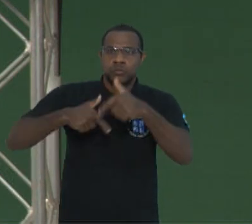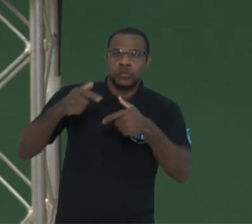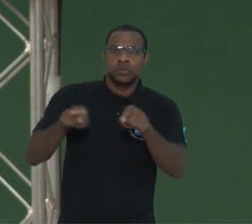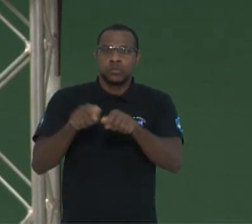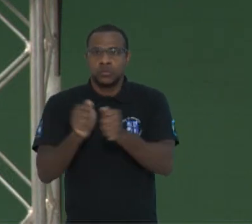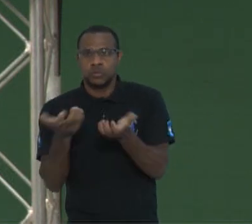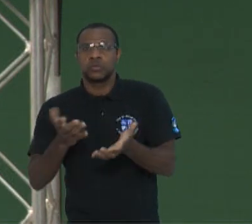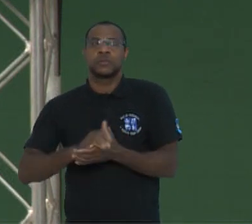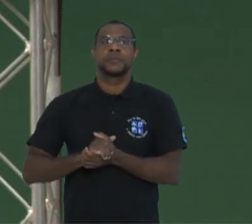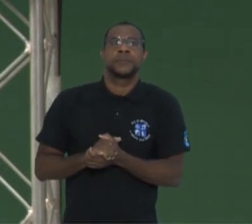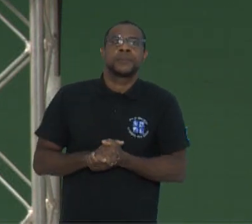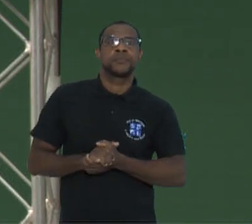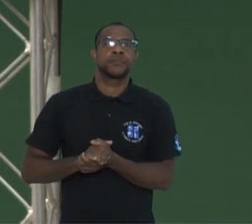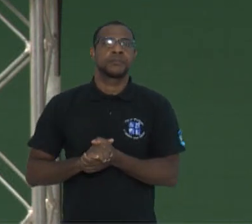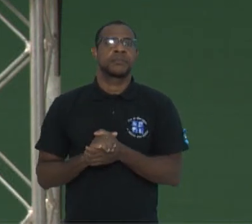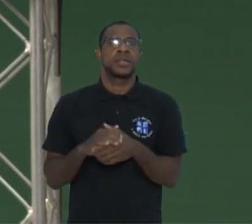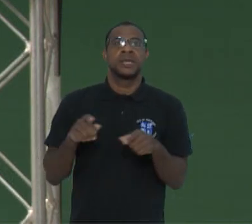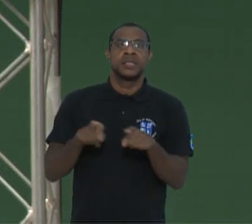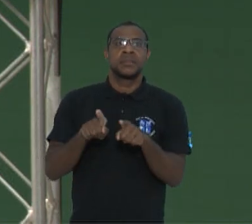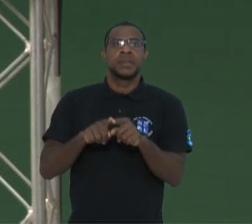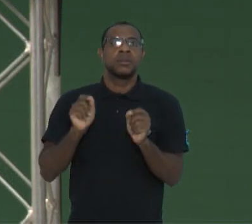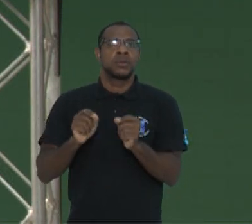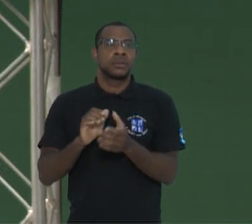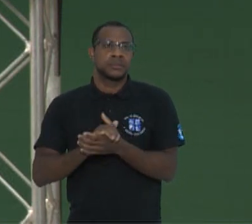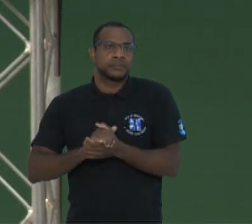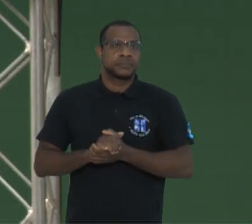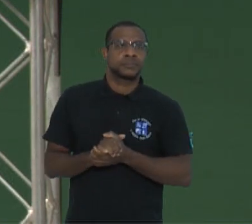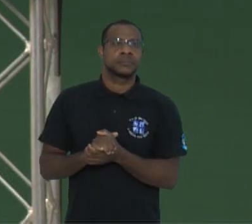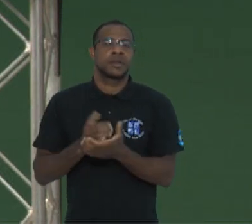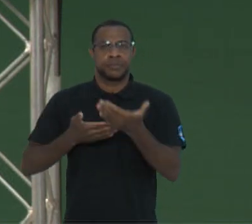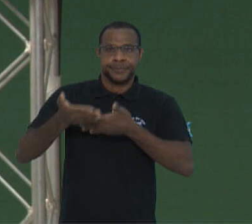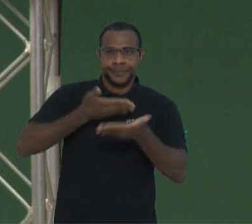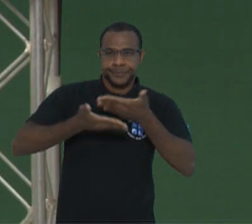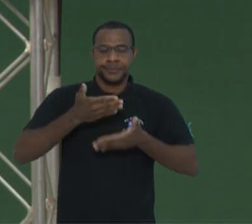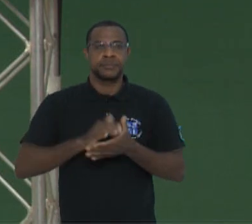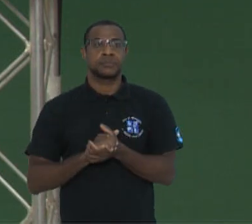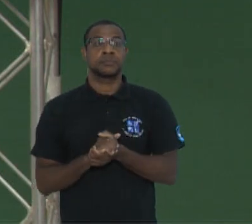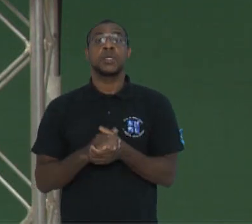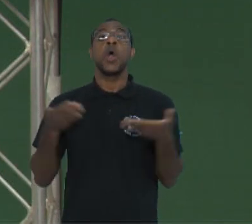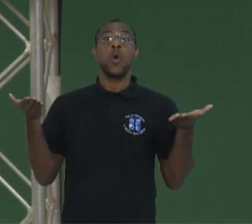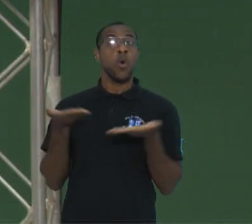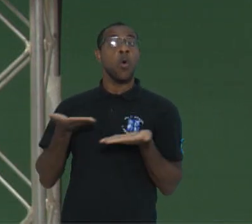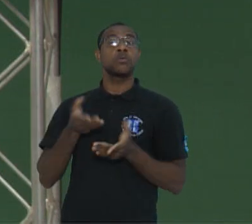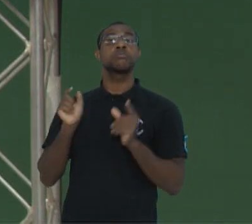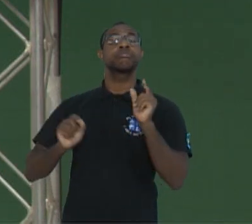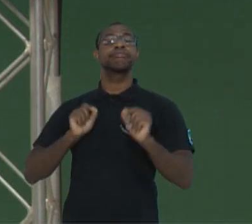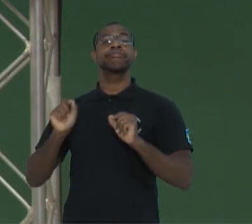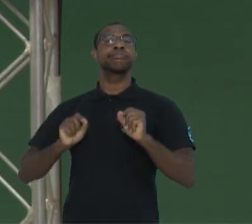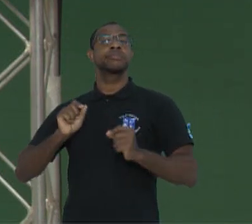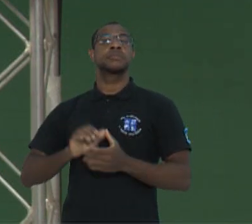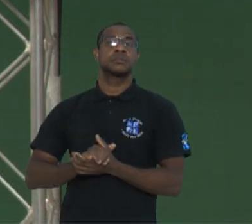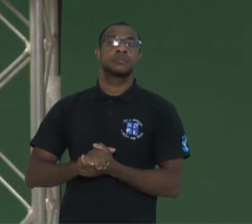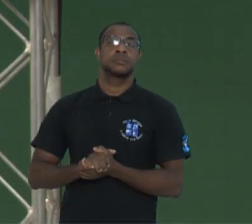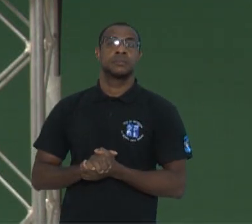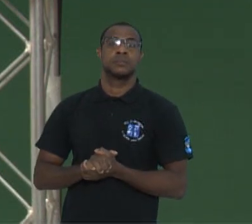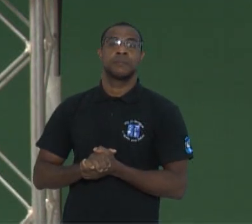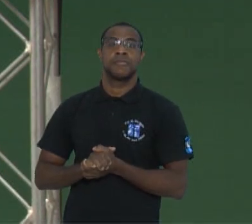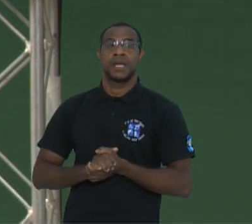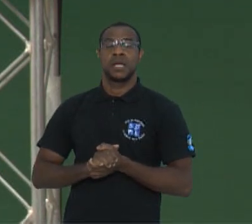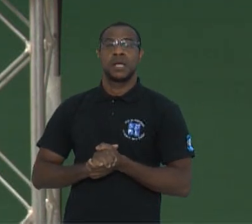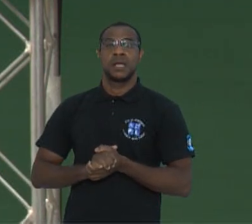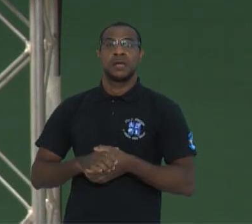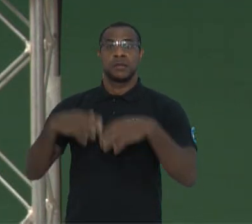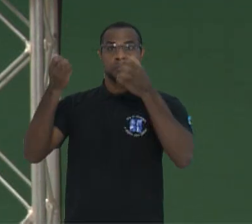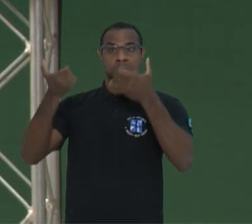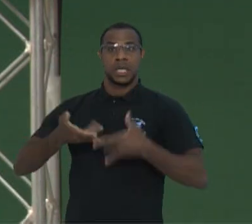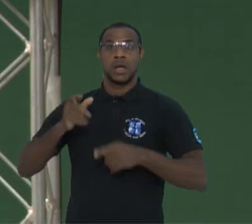words, algumas delas, temos outras que com o passar do tempo a gente vai retomando. Para a aula de hoje, nós vamos falar